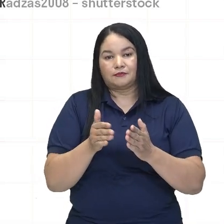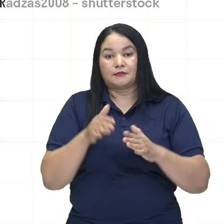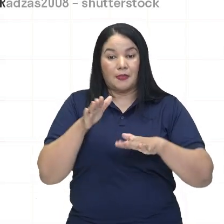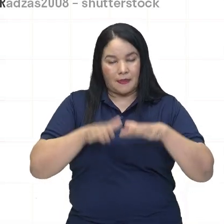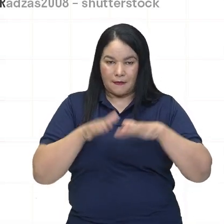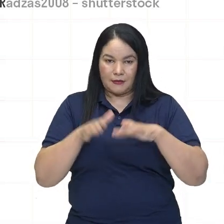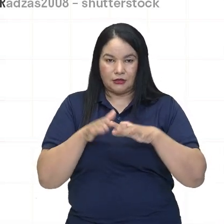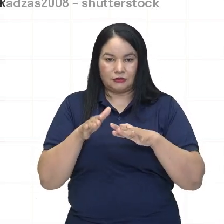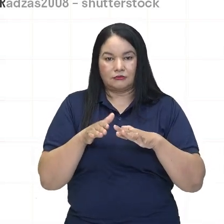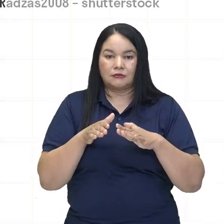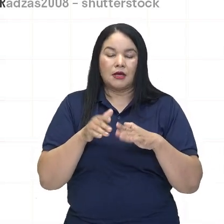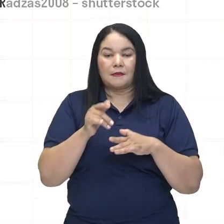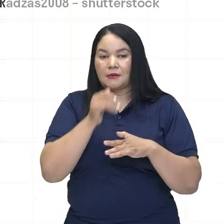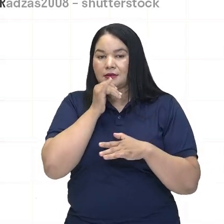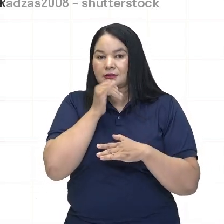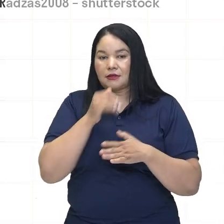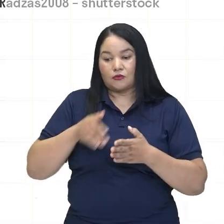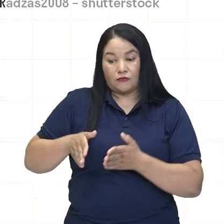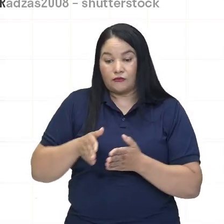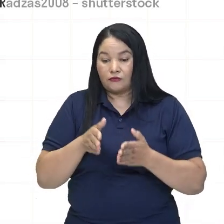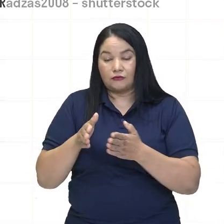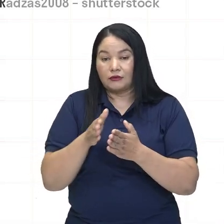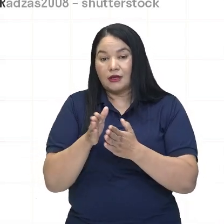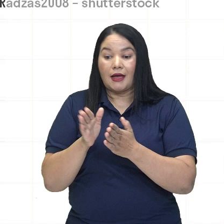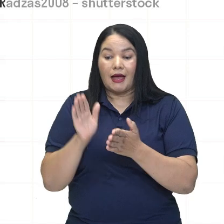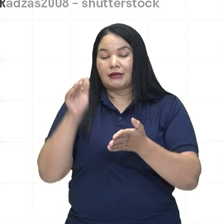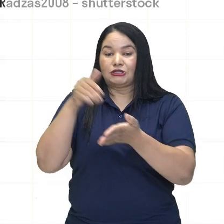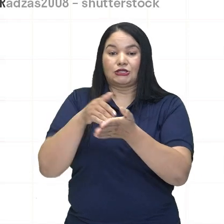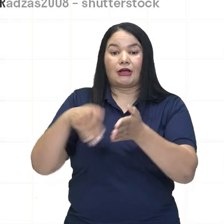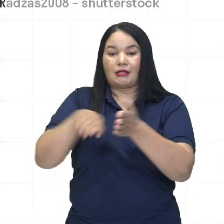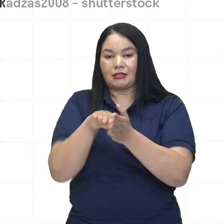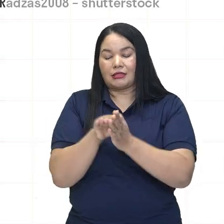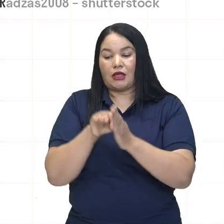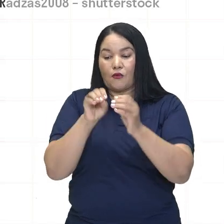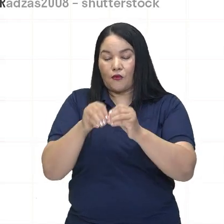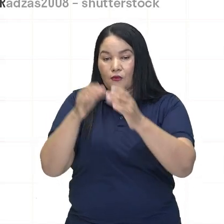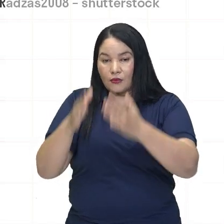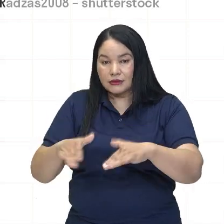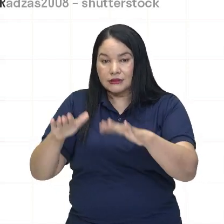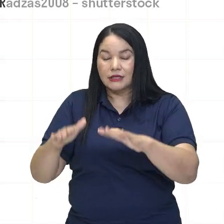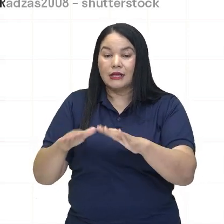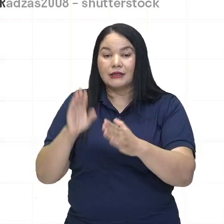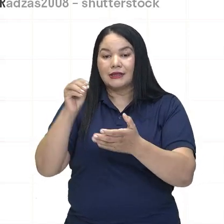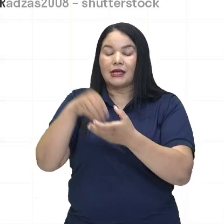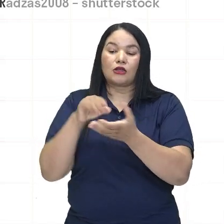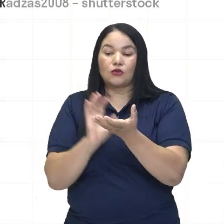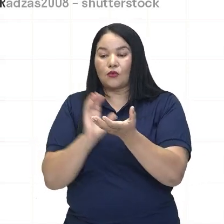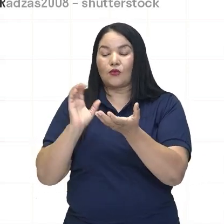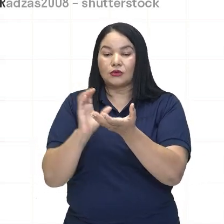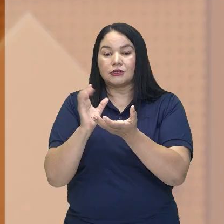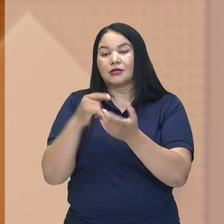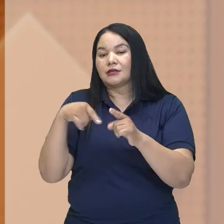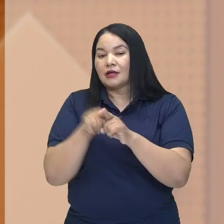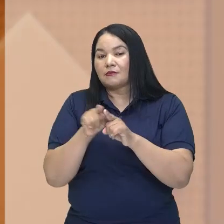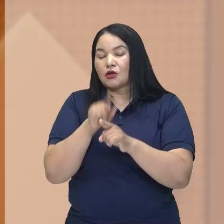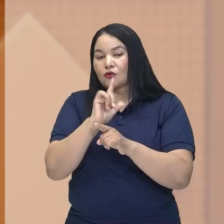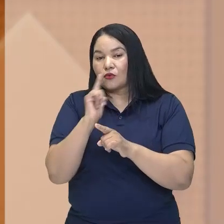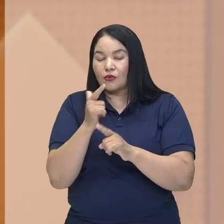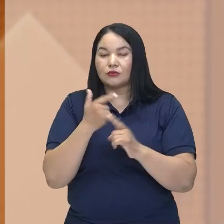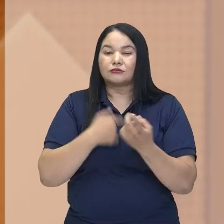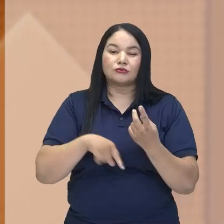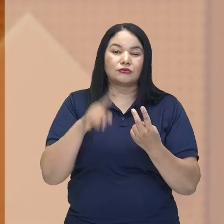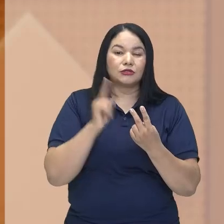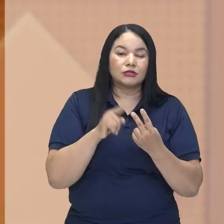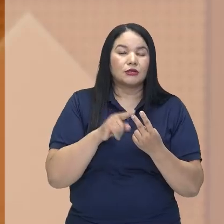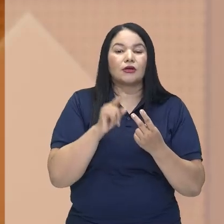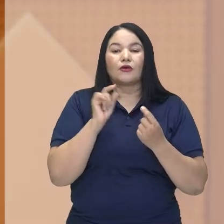rio se direcionou ali diretamente para o oceano, exorreica, para dentro do continente, endorreica, ou a gente